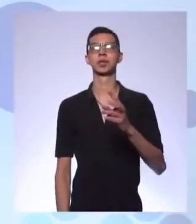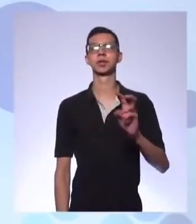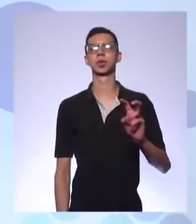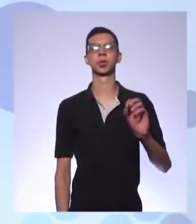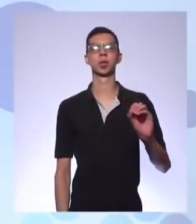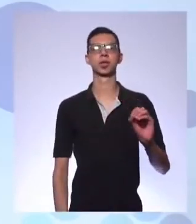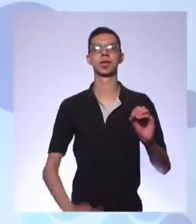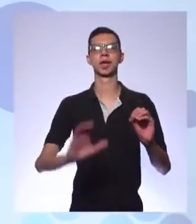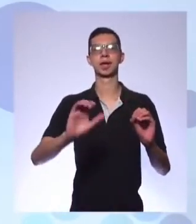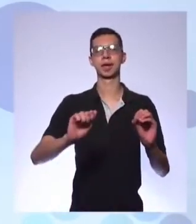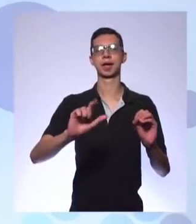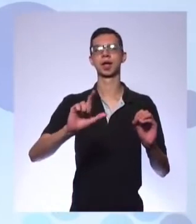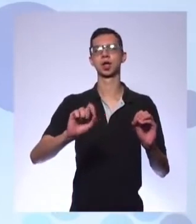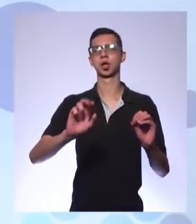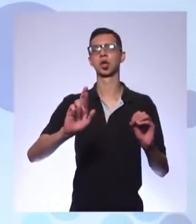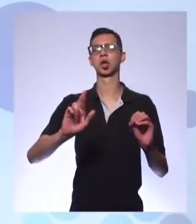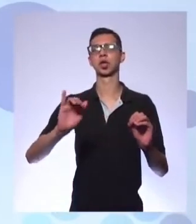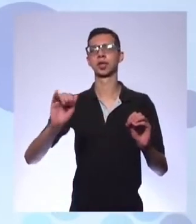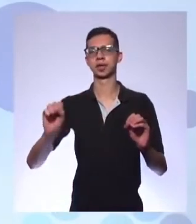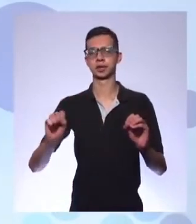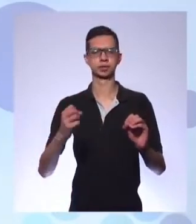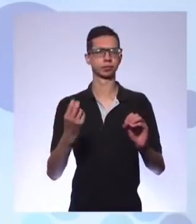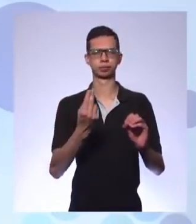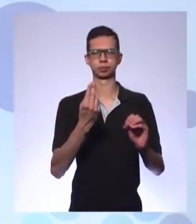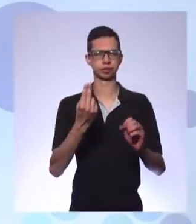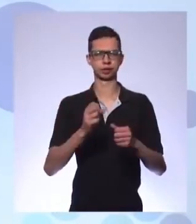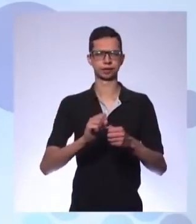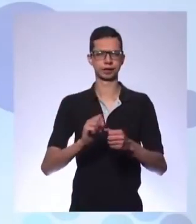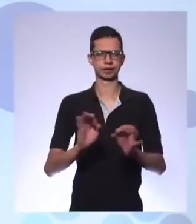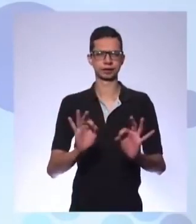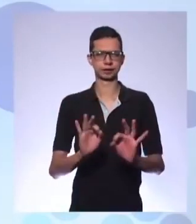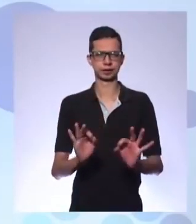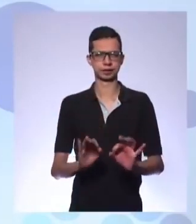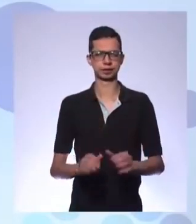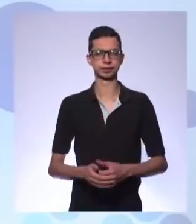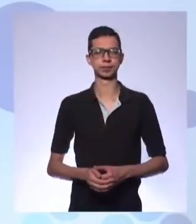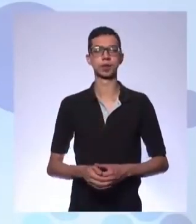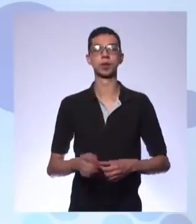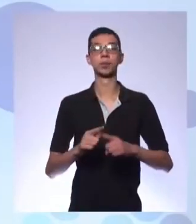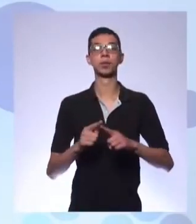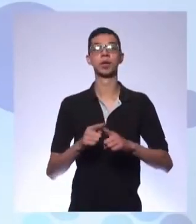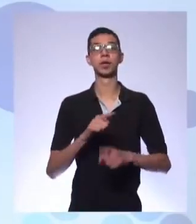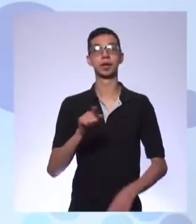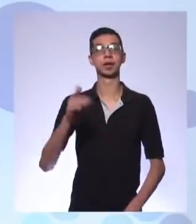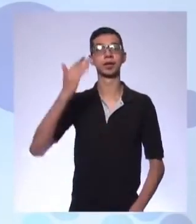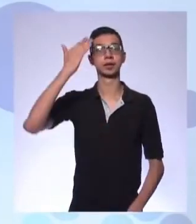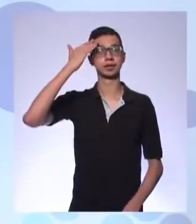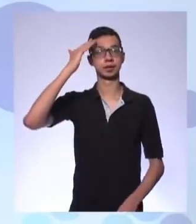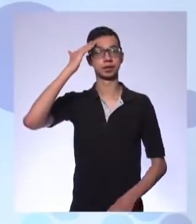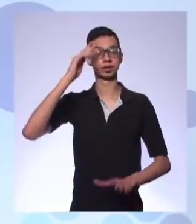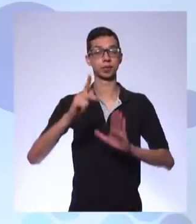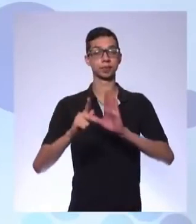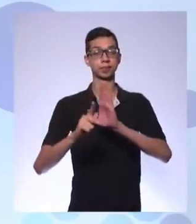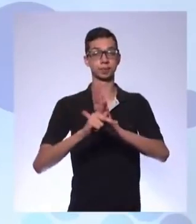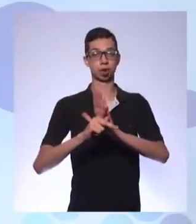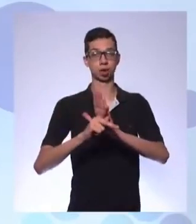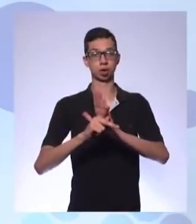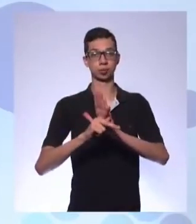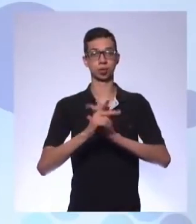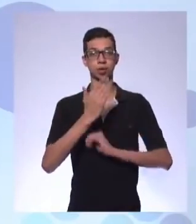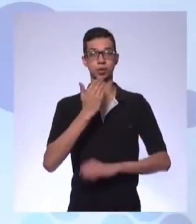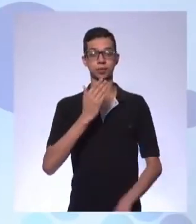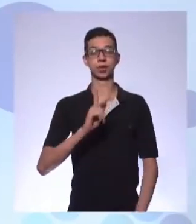450 calorias. Isso daí não dá para fazer muita coisa. O que normalmente a gente entende que vem lá de um alimento é quilocalorias. Aí